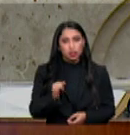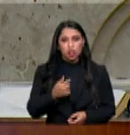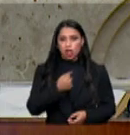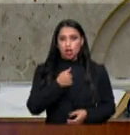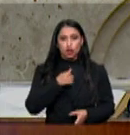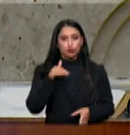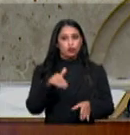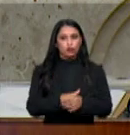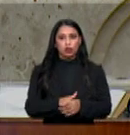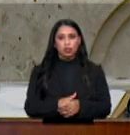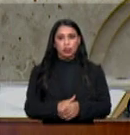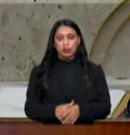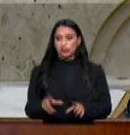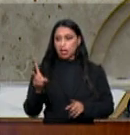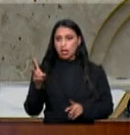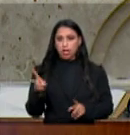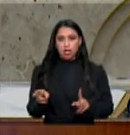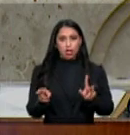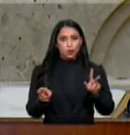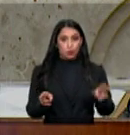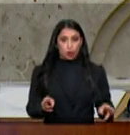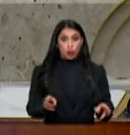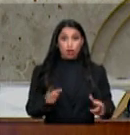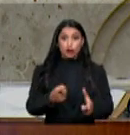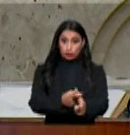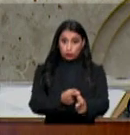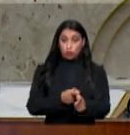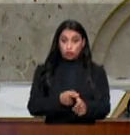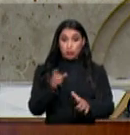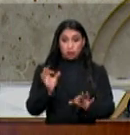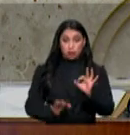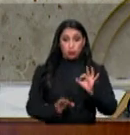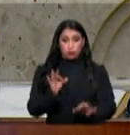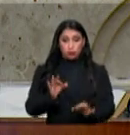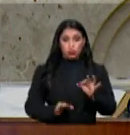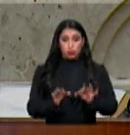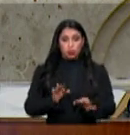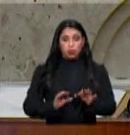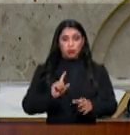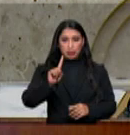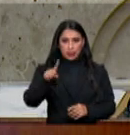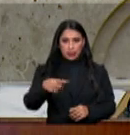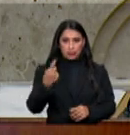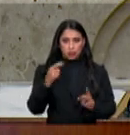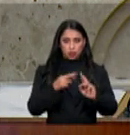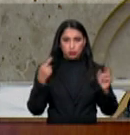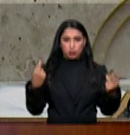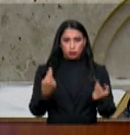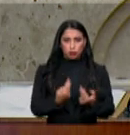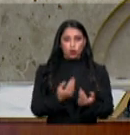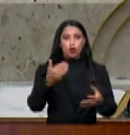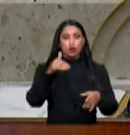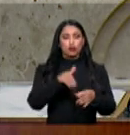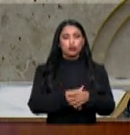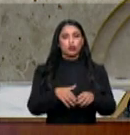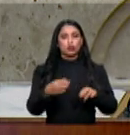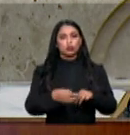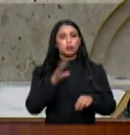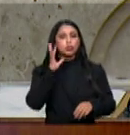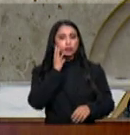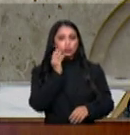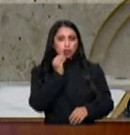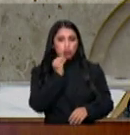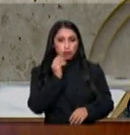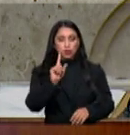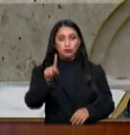para empatar. Eu vou suspender o julgamento para colher na próxima sessão o voto do ministro Dias Toffoli, eu voto e